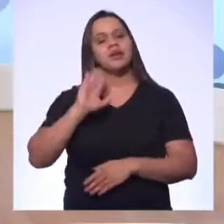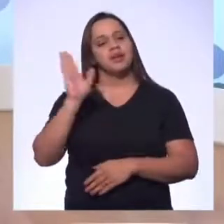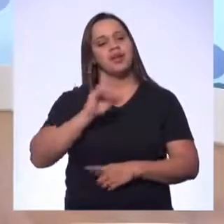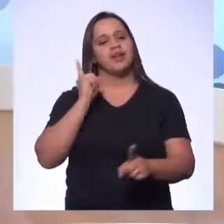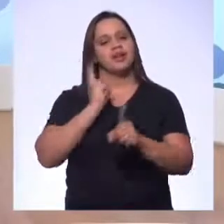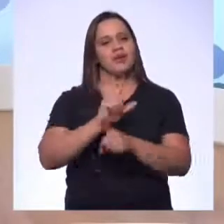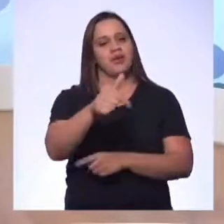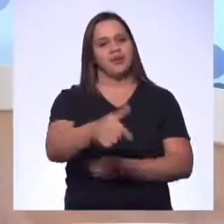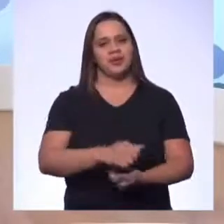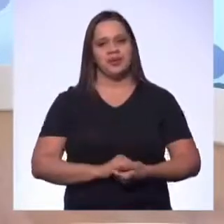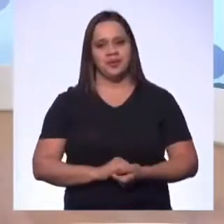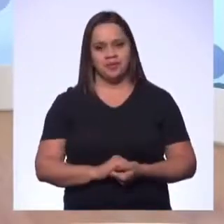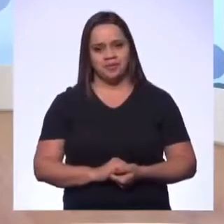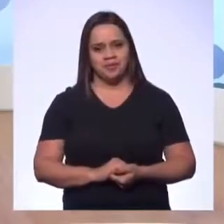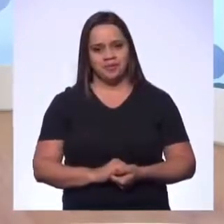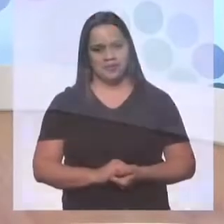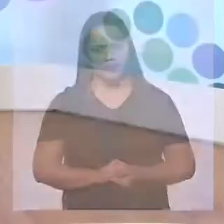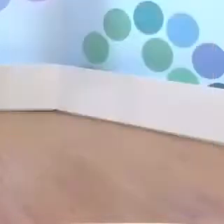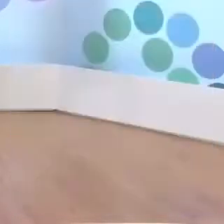a próxima.